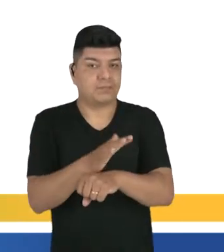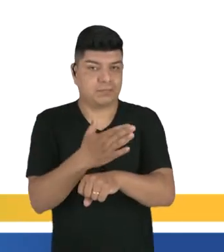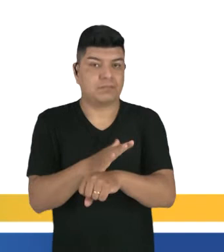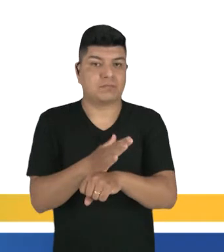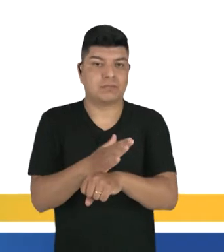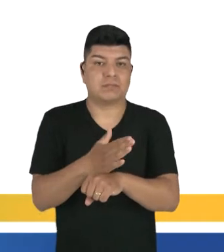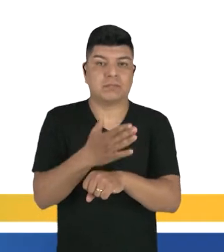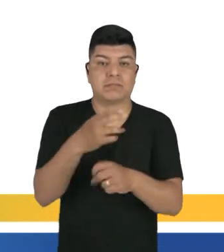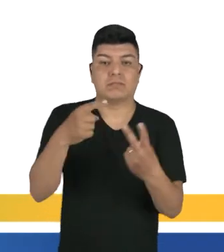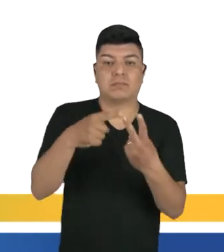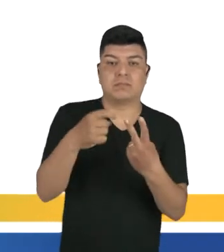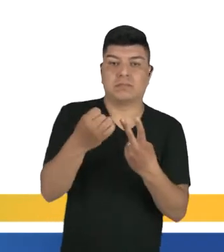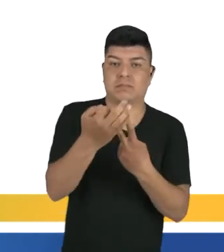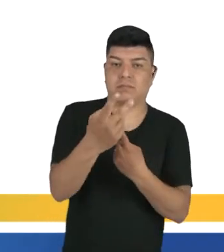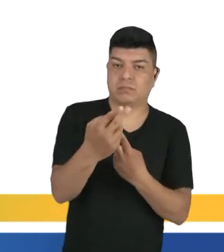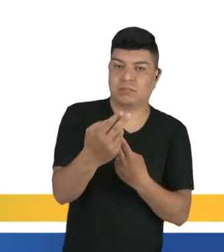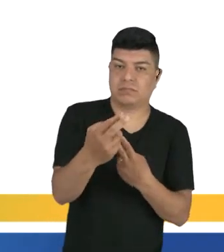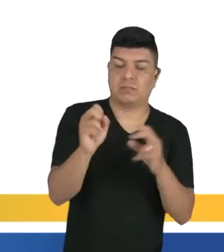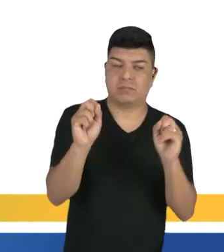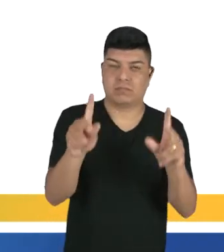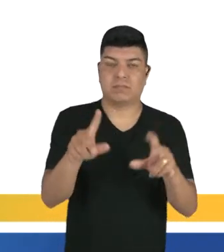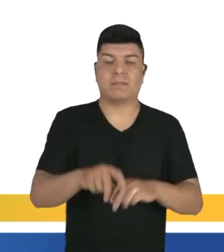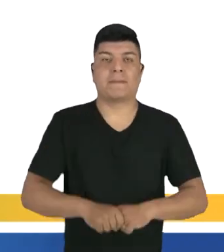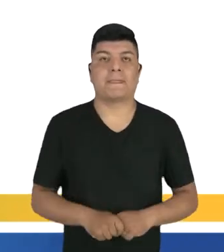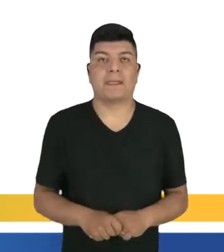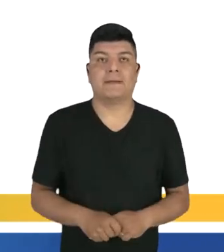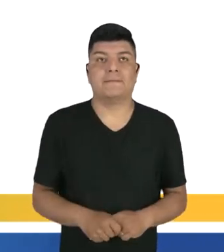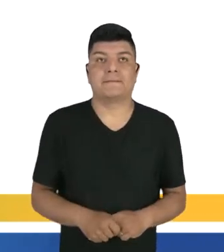definição de radicais semelhantes.